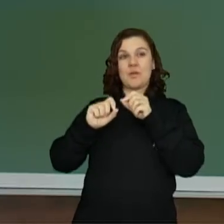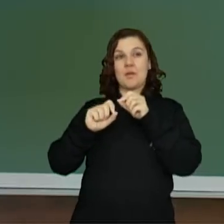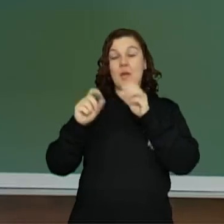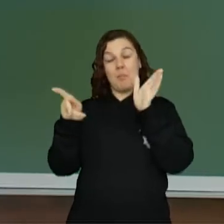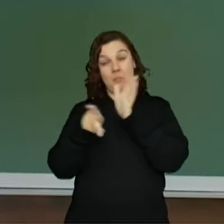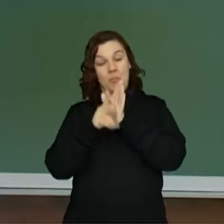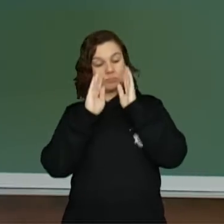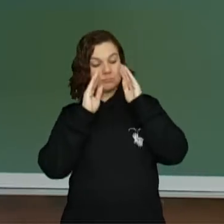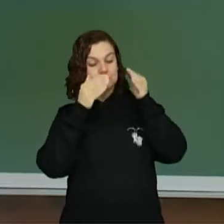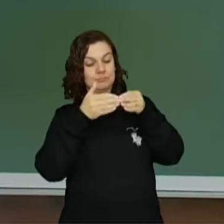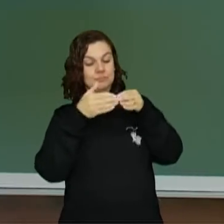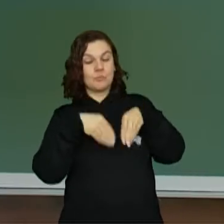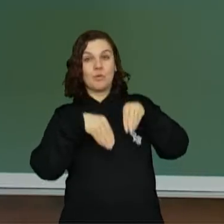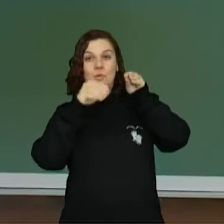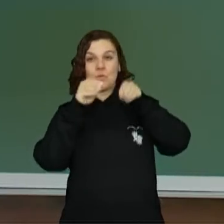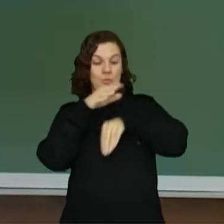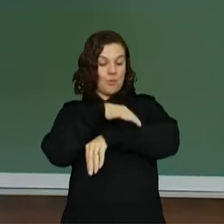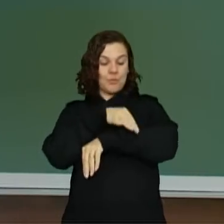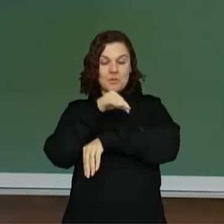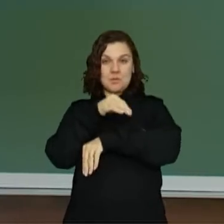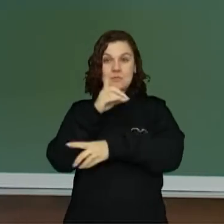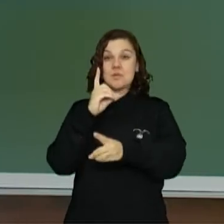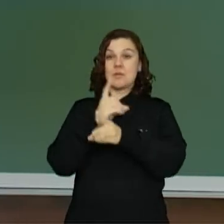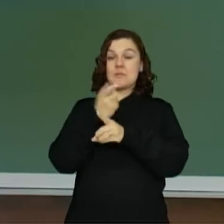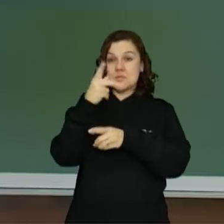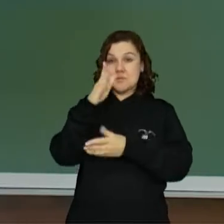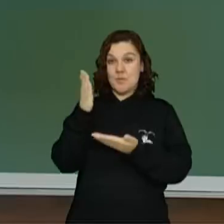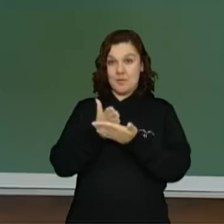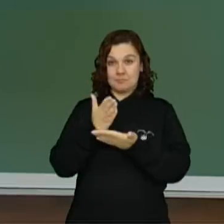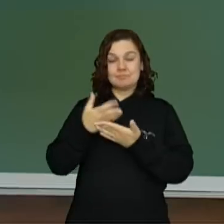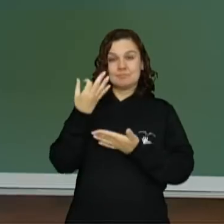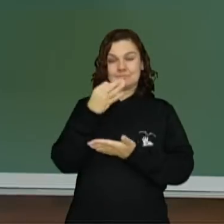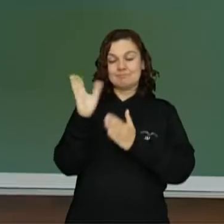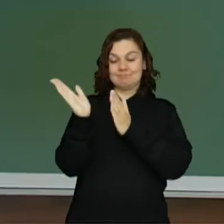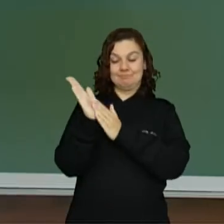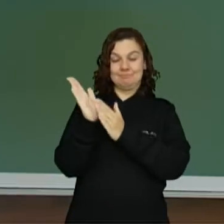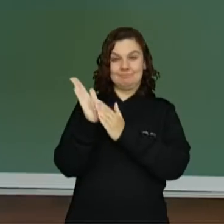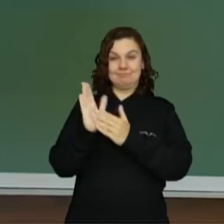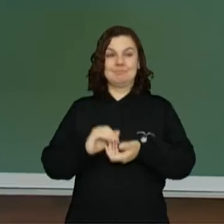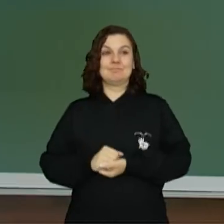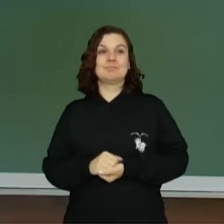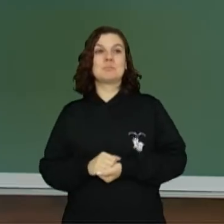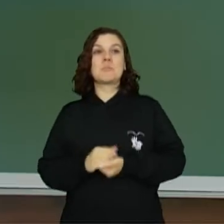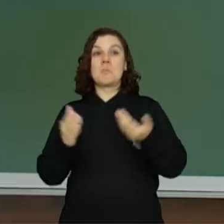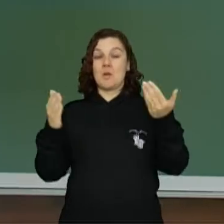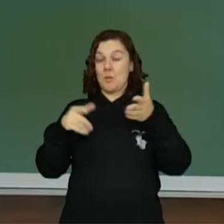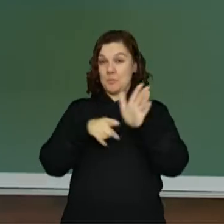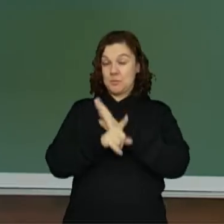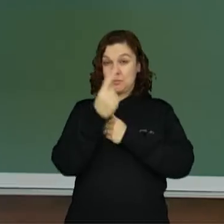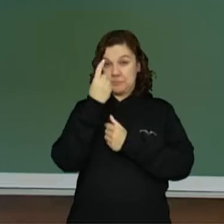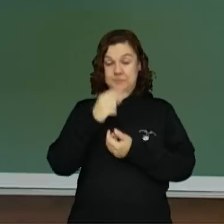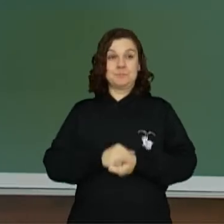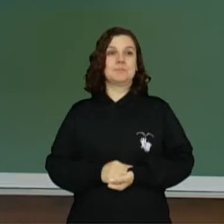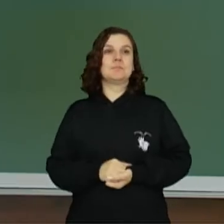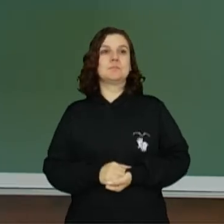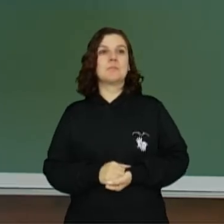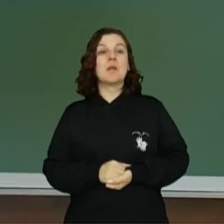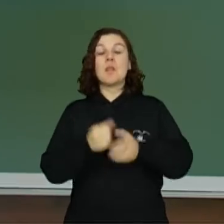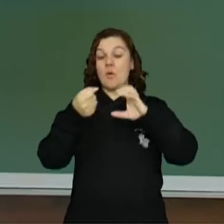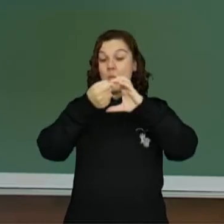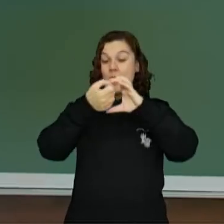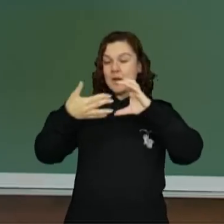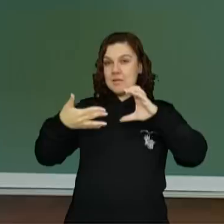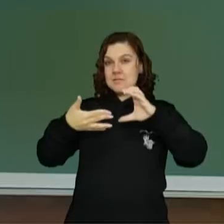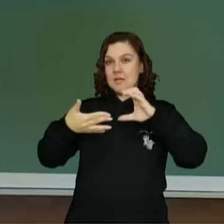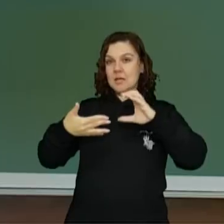tecido, tá? Se você marcou assim, escreveu no seu caderno, beleza. Próxima questão. As